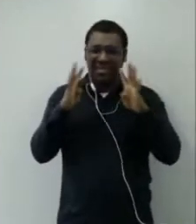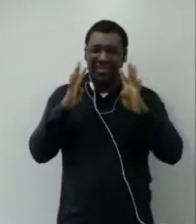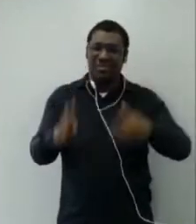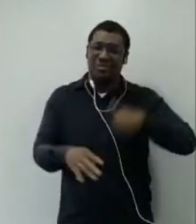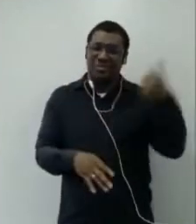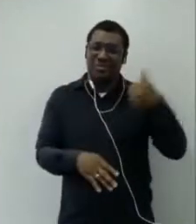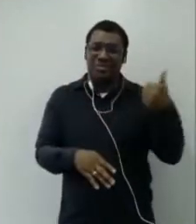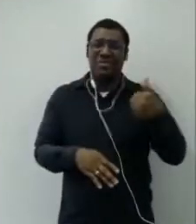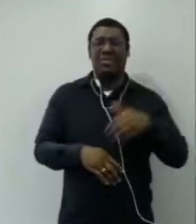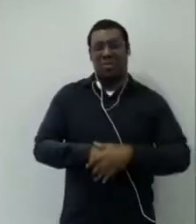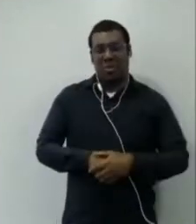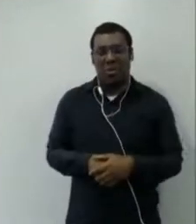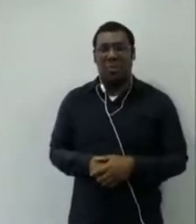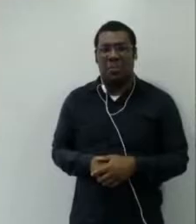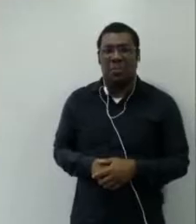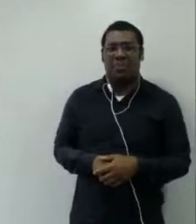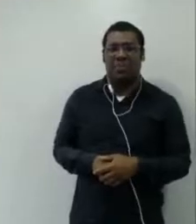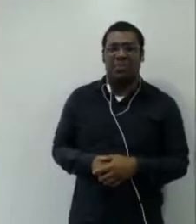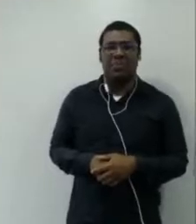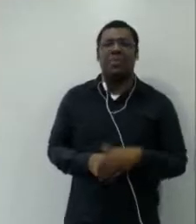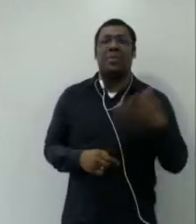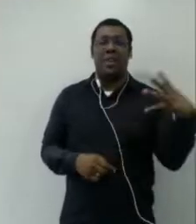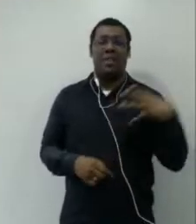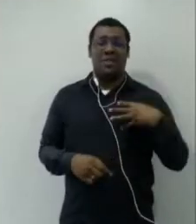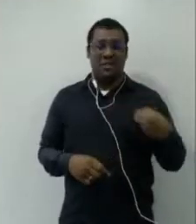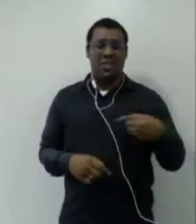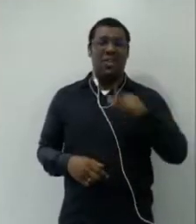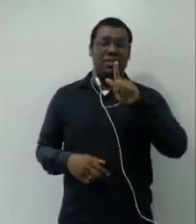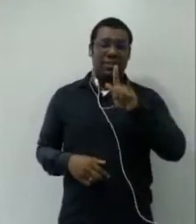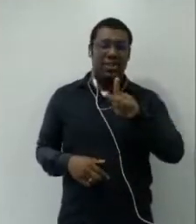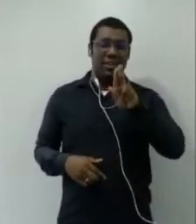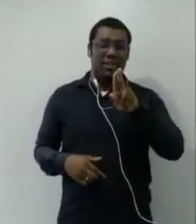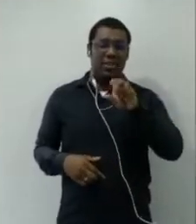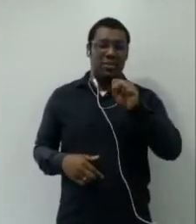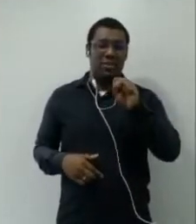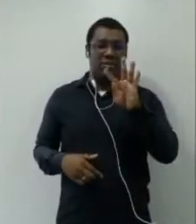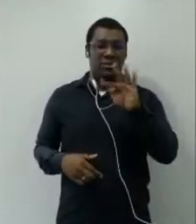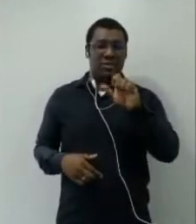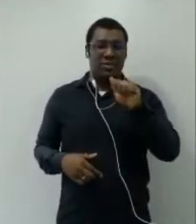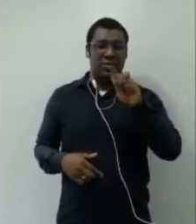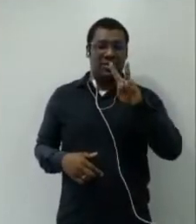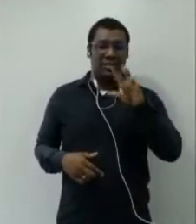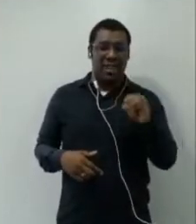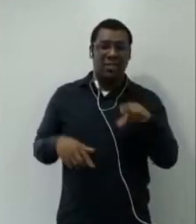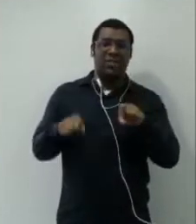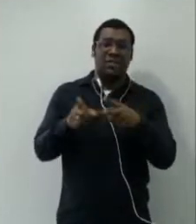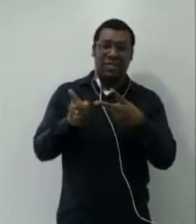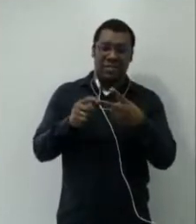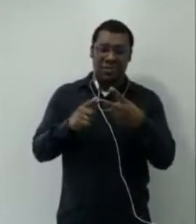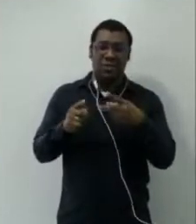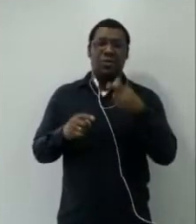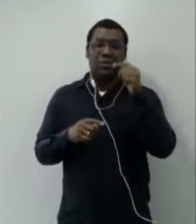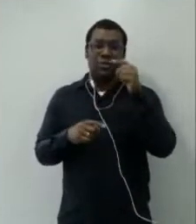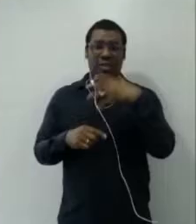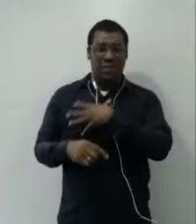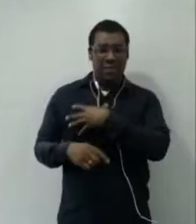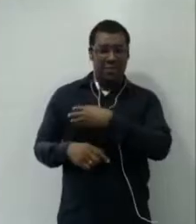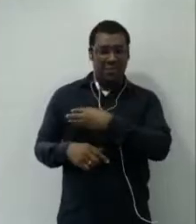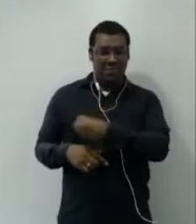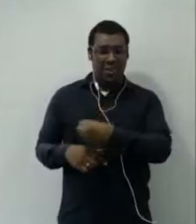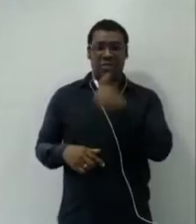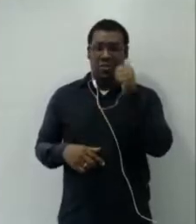sólida. Deixa os filhos Gustavo e Luísa e sua inseparável esposa Carminha. Sempre muito alegre e